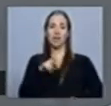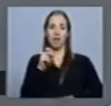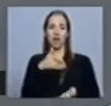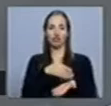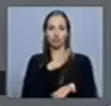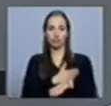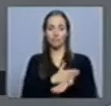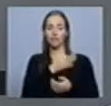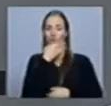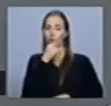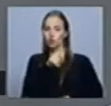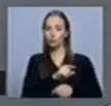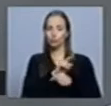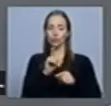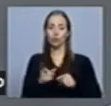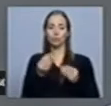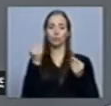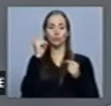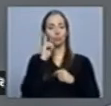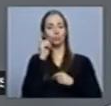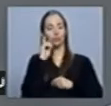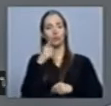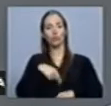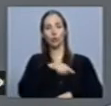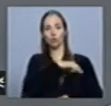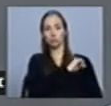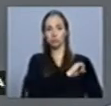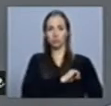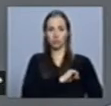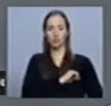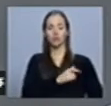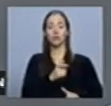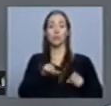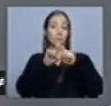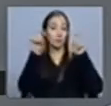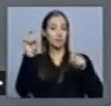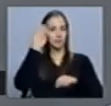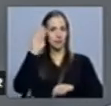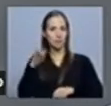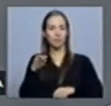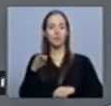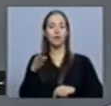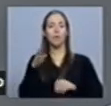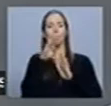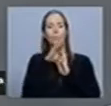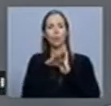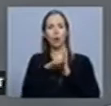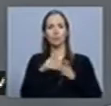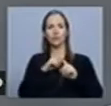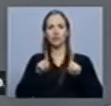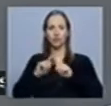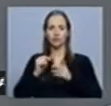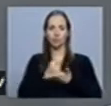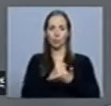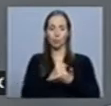este reparo porque é muito importante que os nossos empresários, os nossos empreendedores saibam que eles têm vários programas de apoio precisamente a